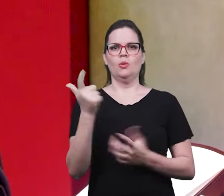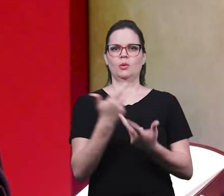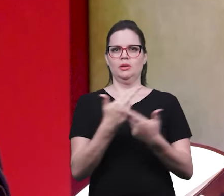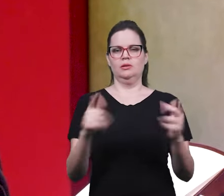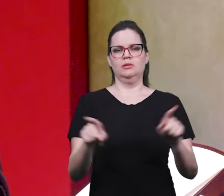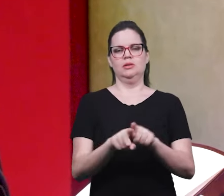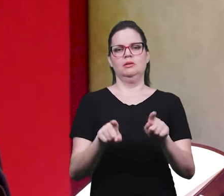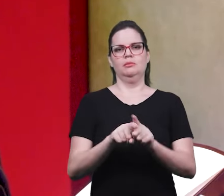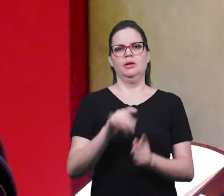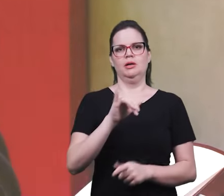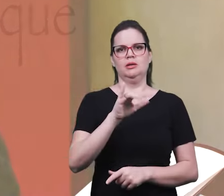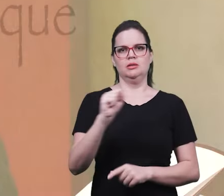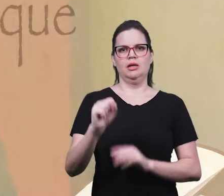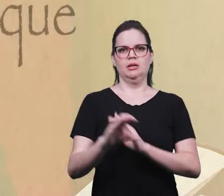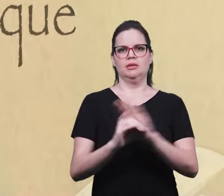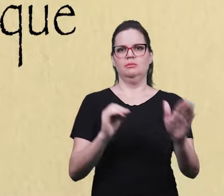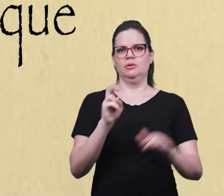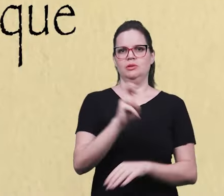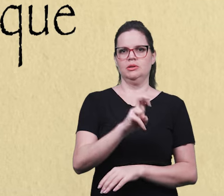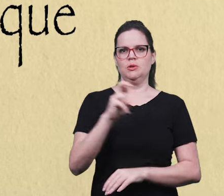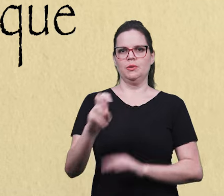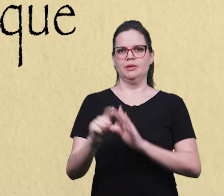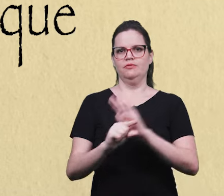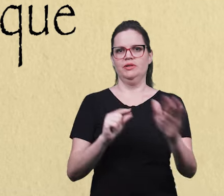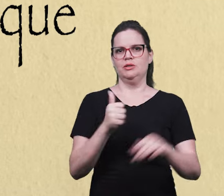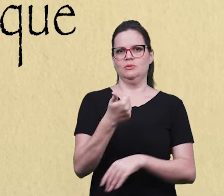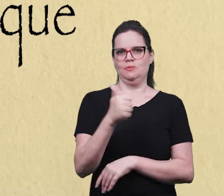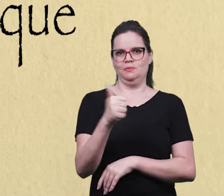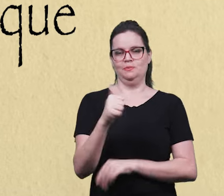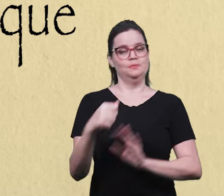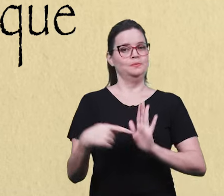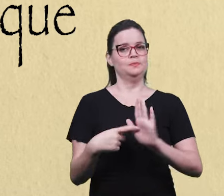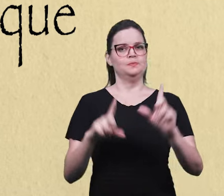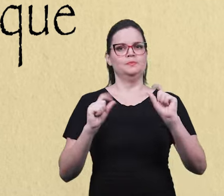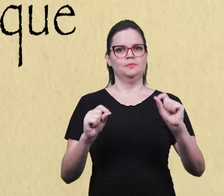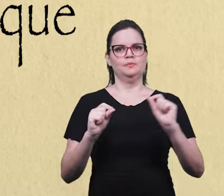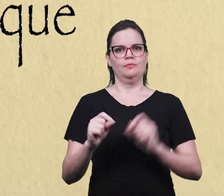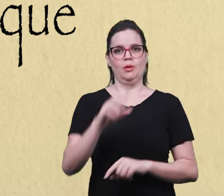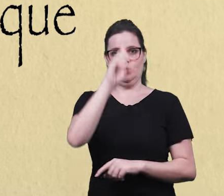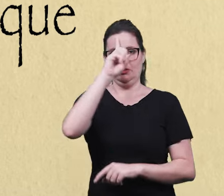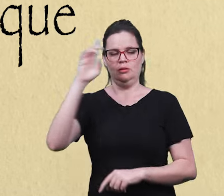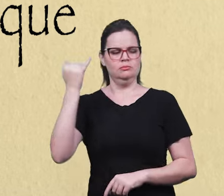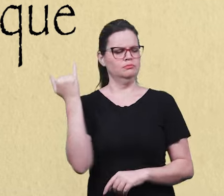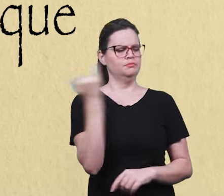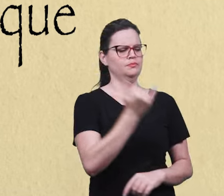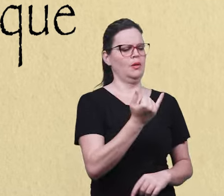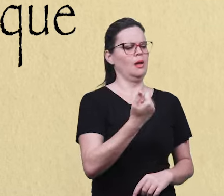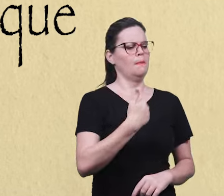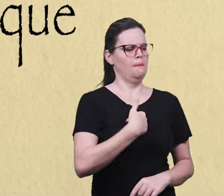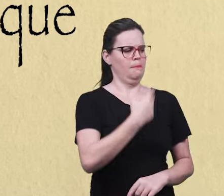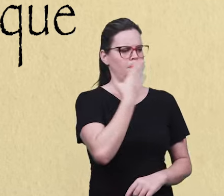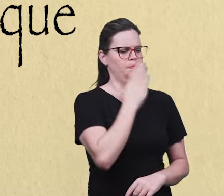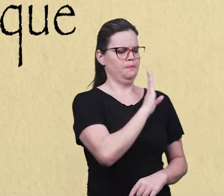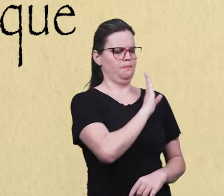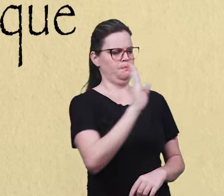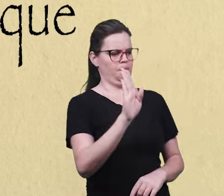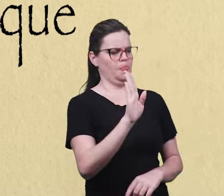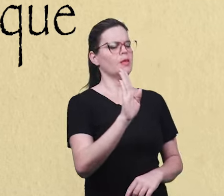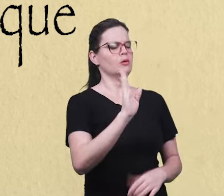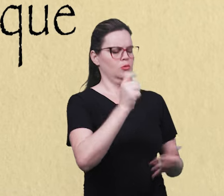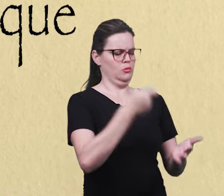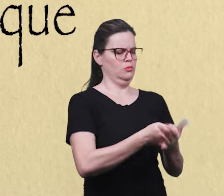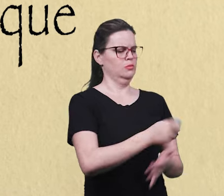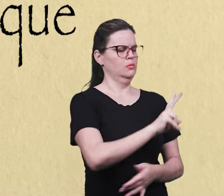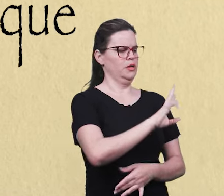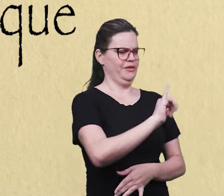Isaías 55:11, diz assim: assim será a palavra que sair da minha boca, ela não voltará para mim vazia,